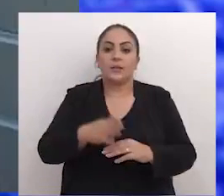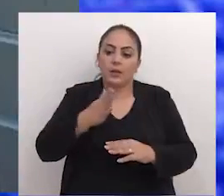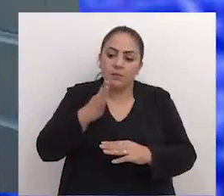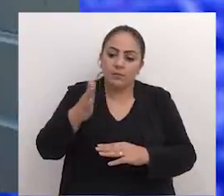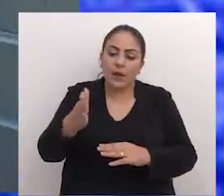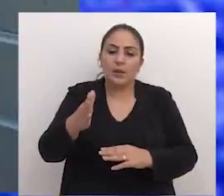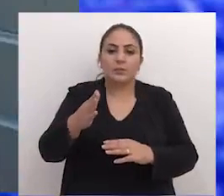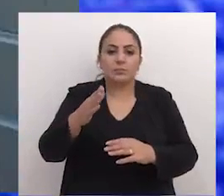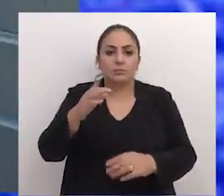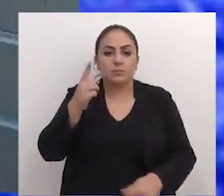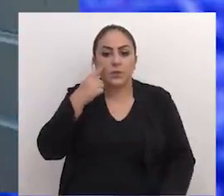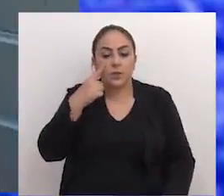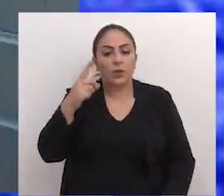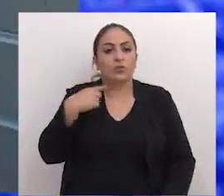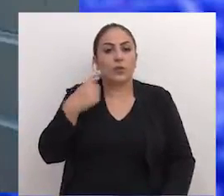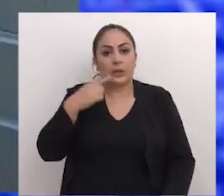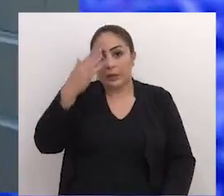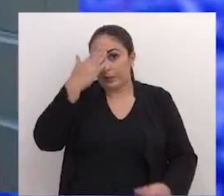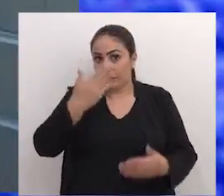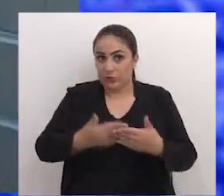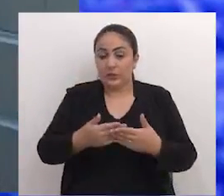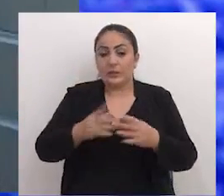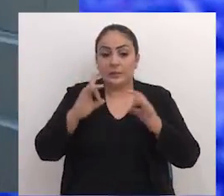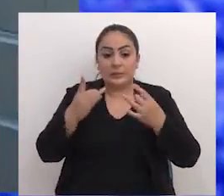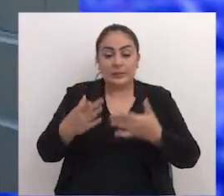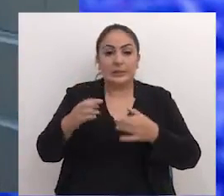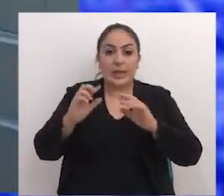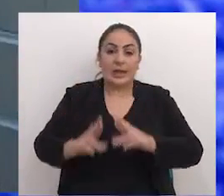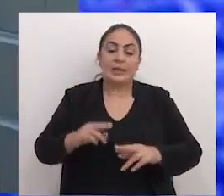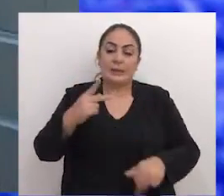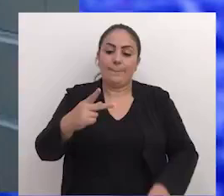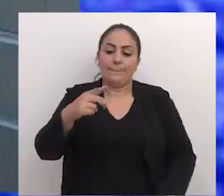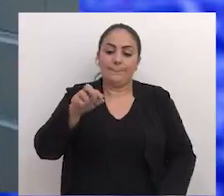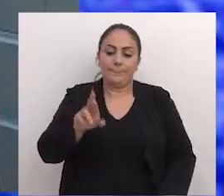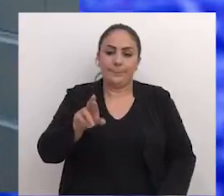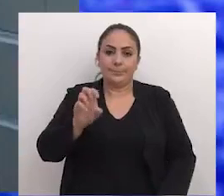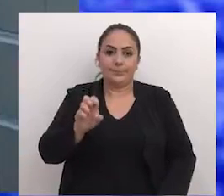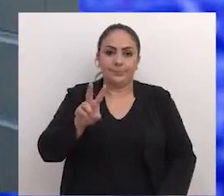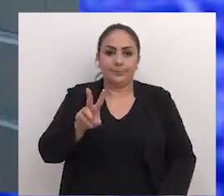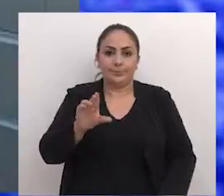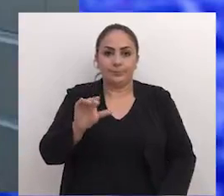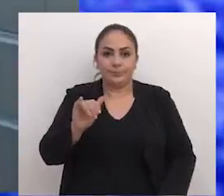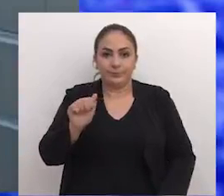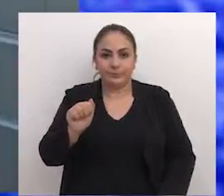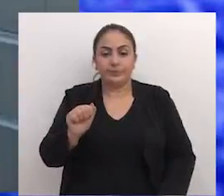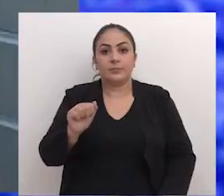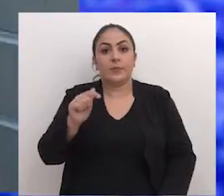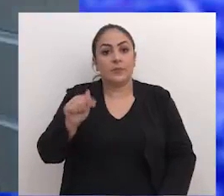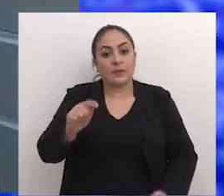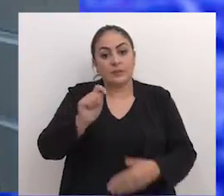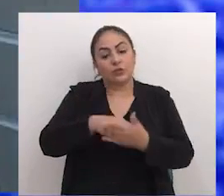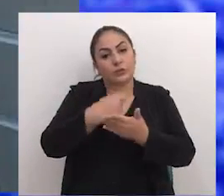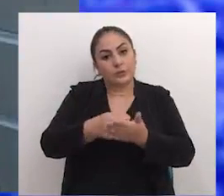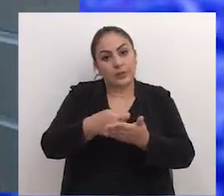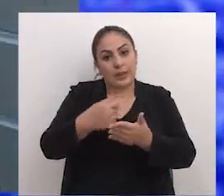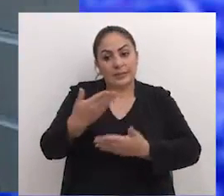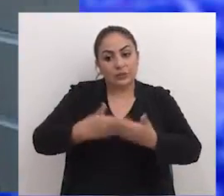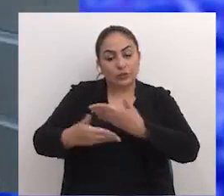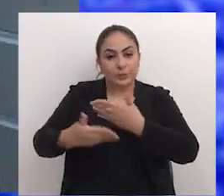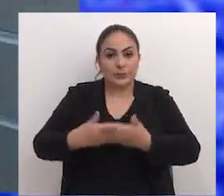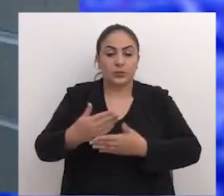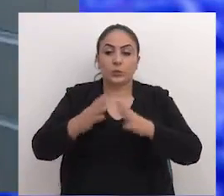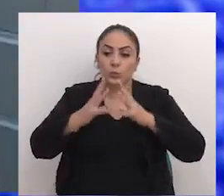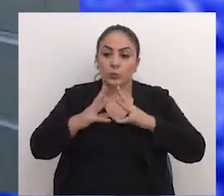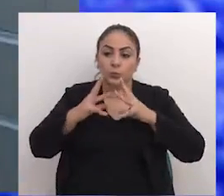aí procurar um advogado de sua confiança, um advogado especialista na área previdenciária, que vai estar ou agendando atendimento